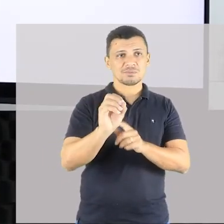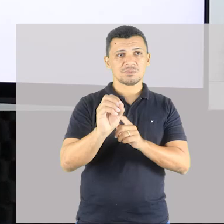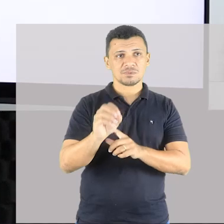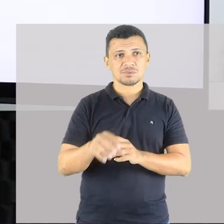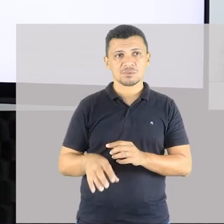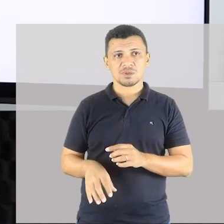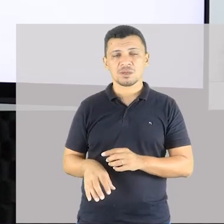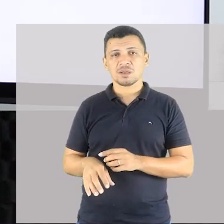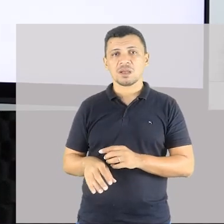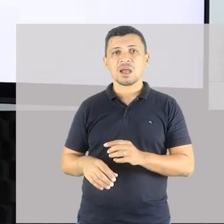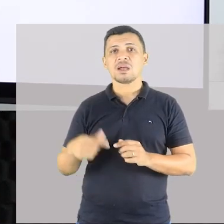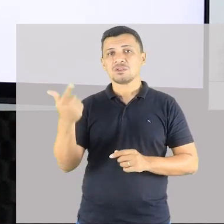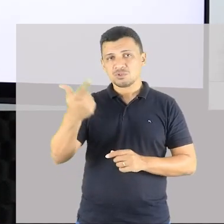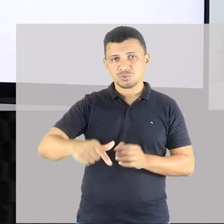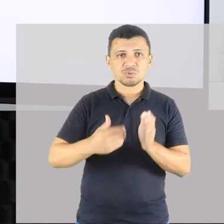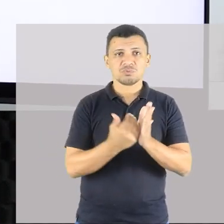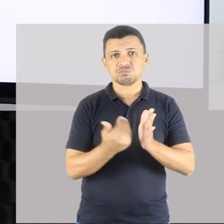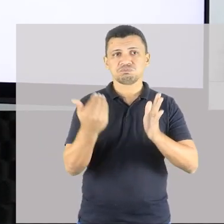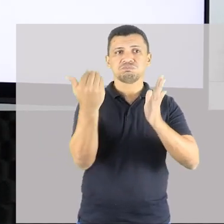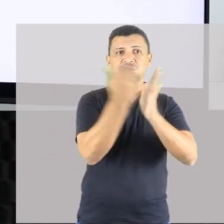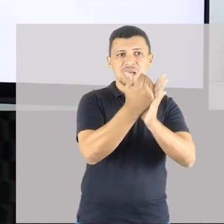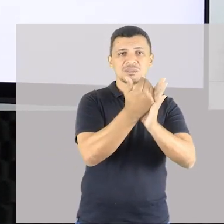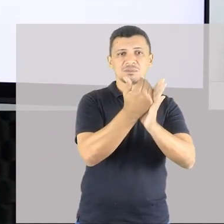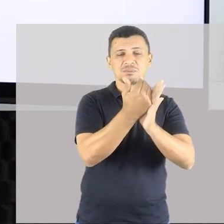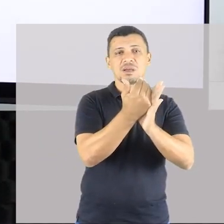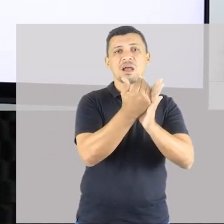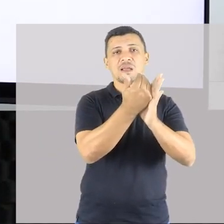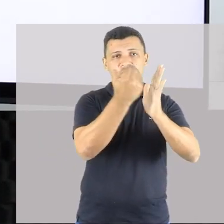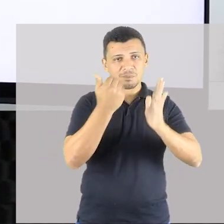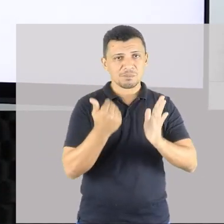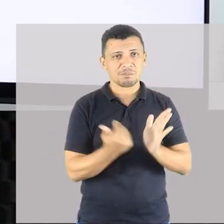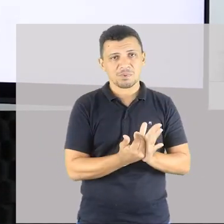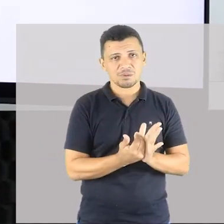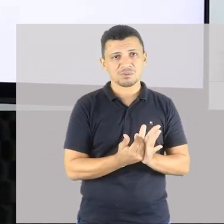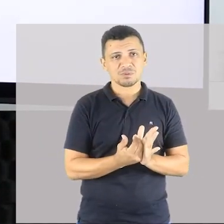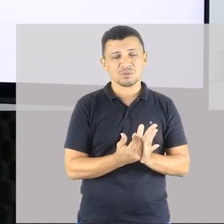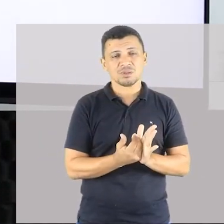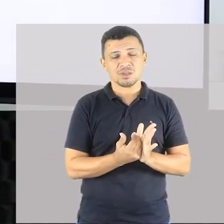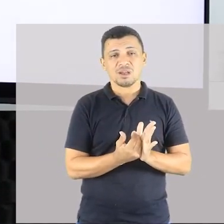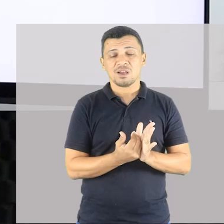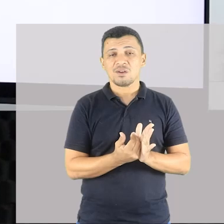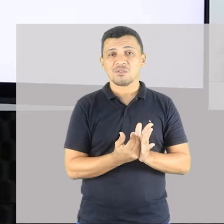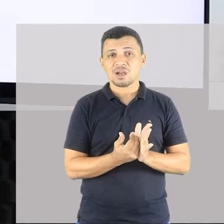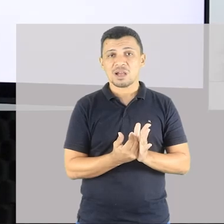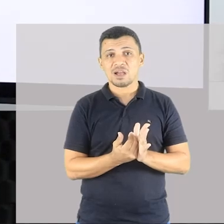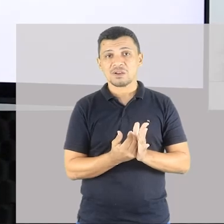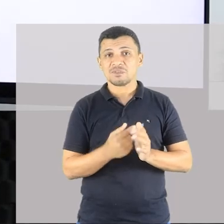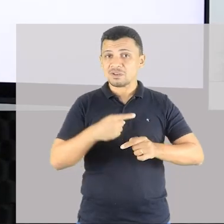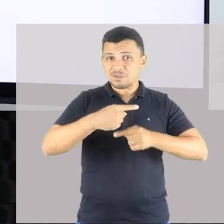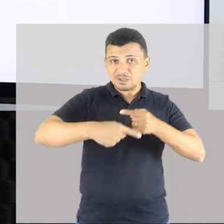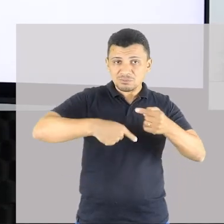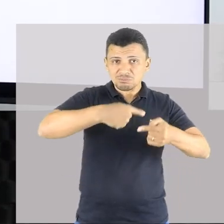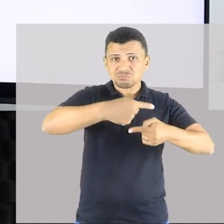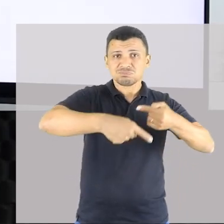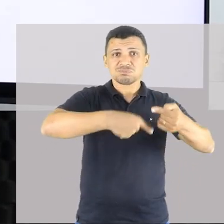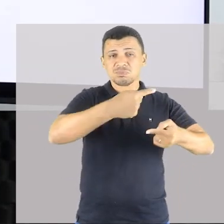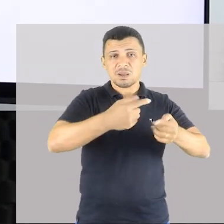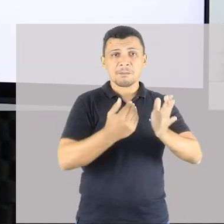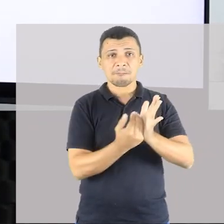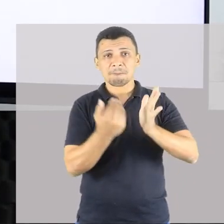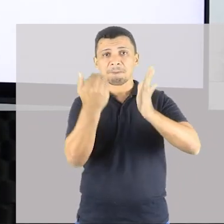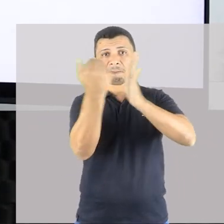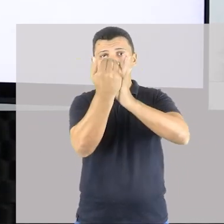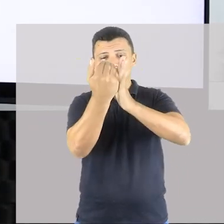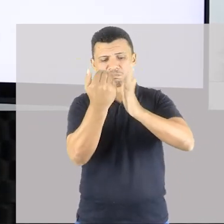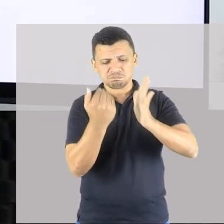depois o fluxo vira máximo de novo. Aí depois o fluxo vira nulo. Enquanto ela vai girando, esse fluxo vai variando de máximo para